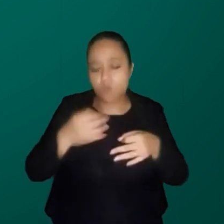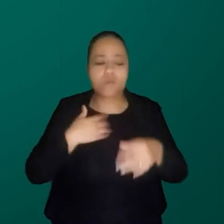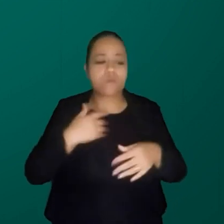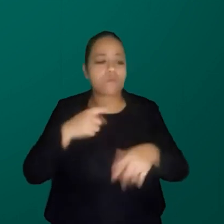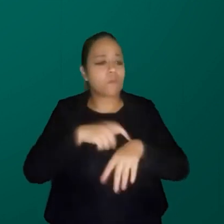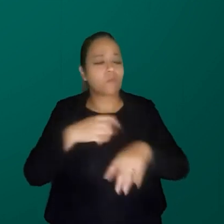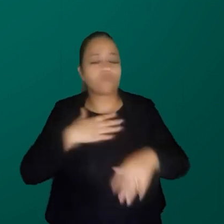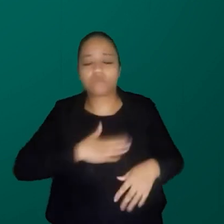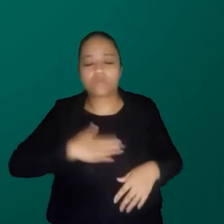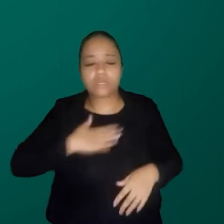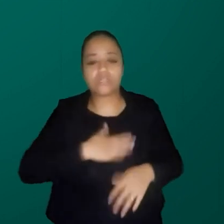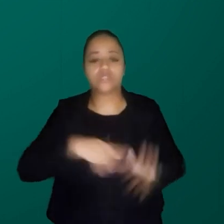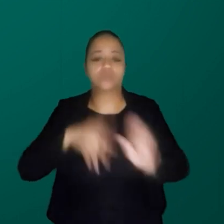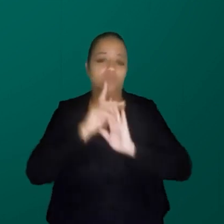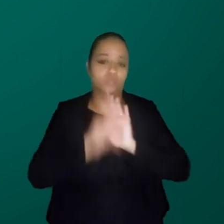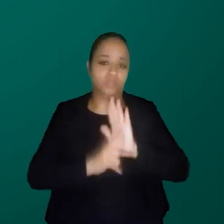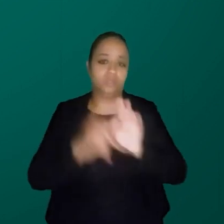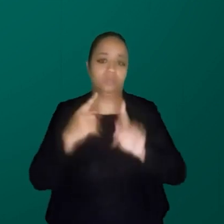porque